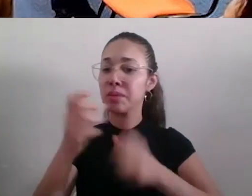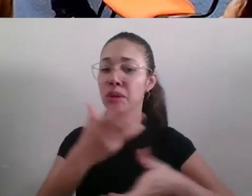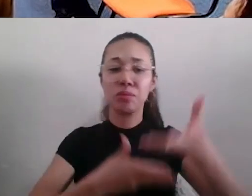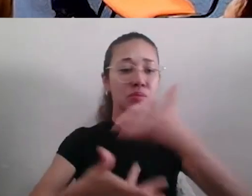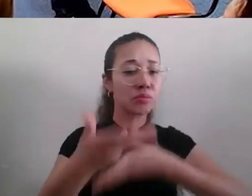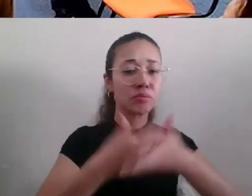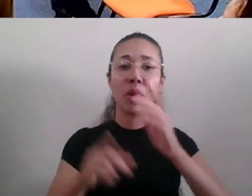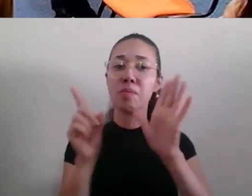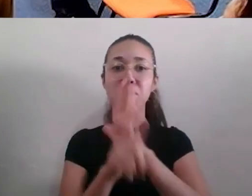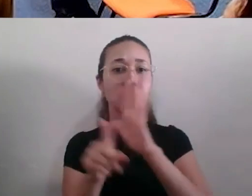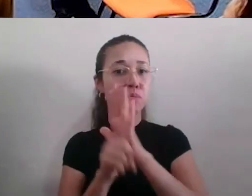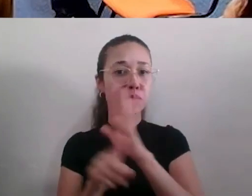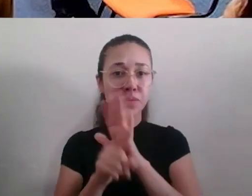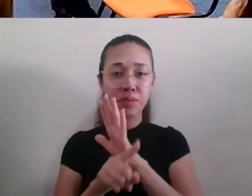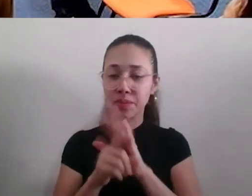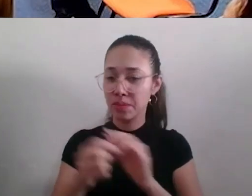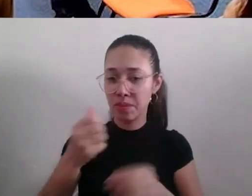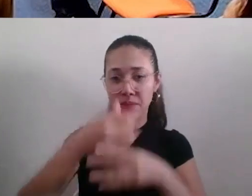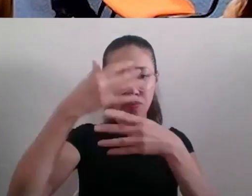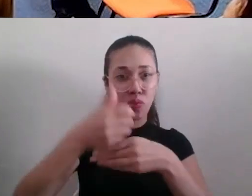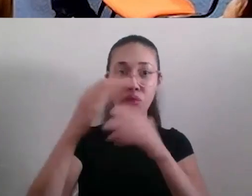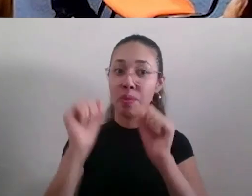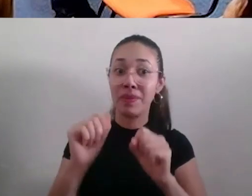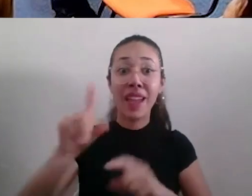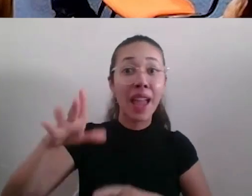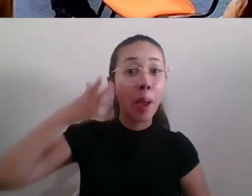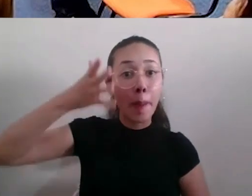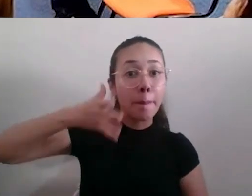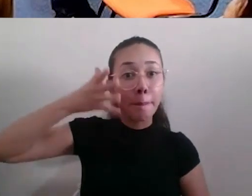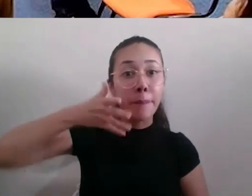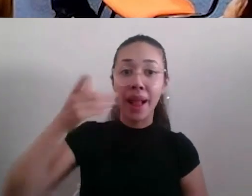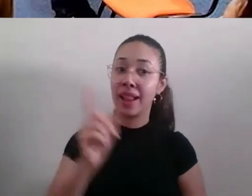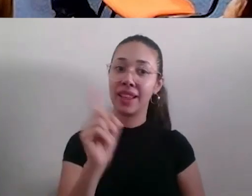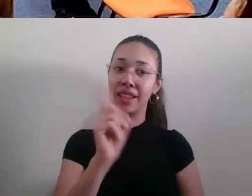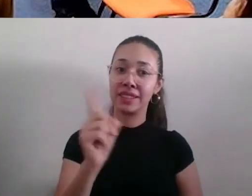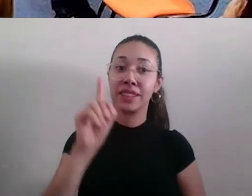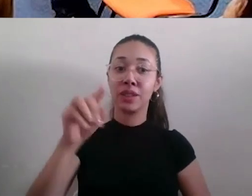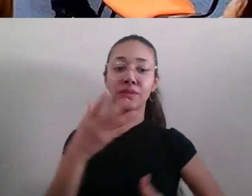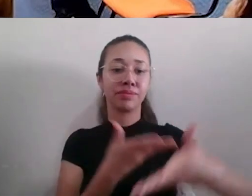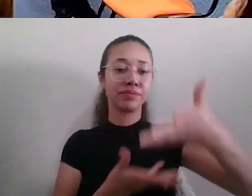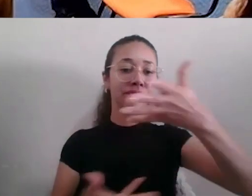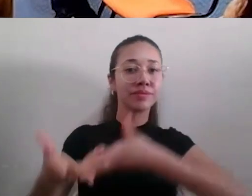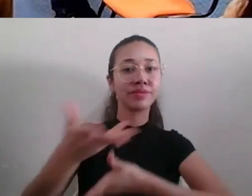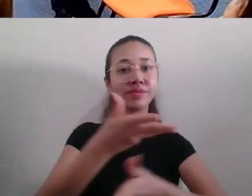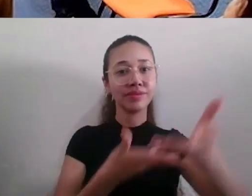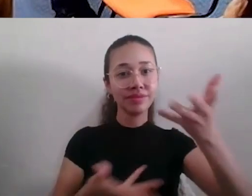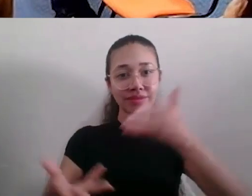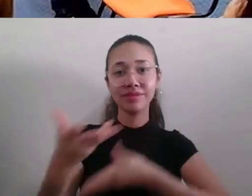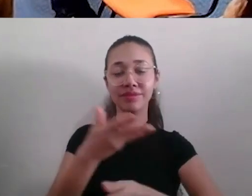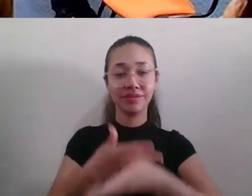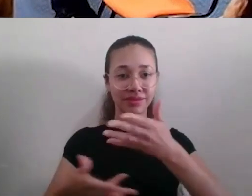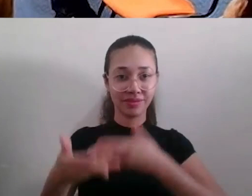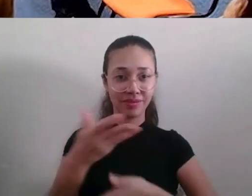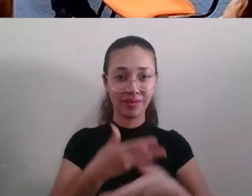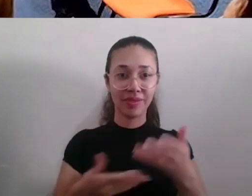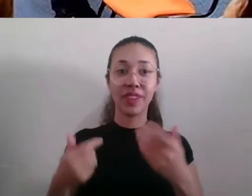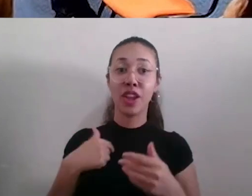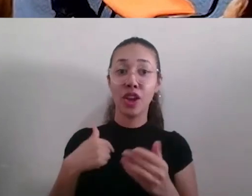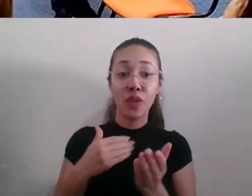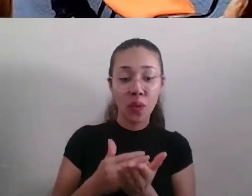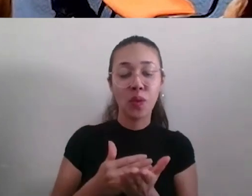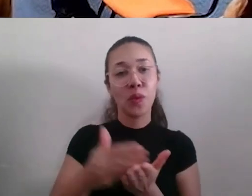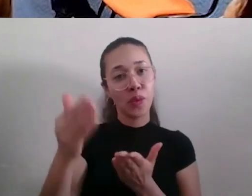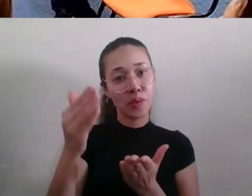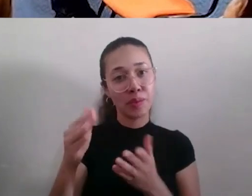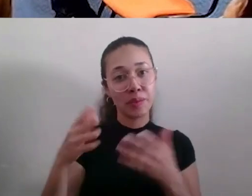perguntas, porque não é uma palestra, né, Branca? É uma roda de conversas. Eu vou dar o pontapé inicial, caso